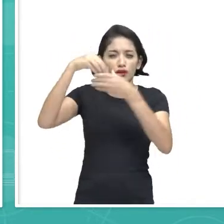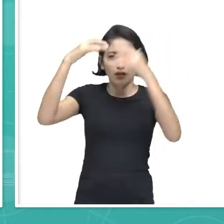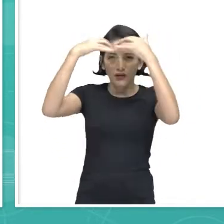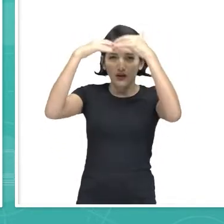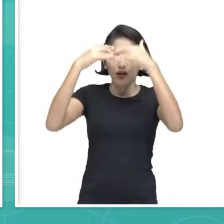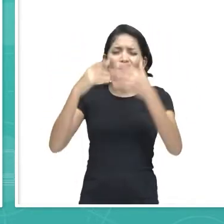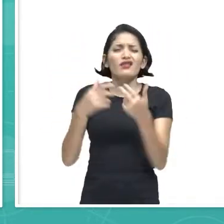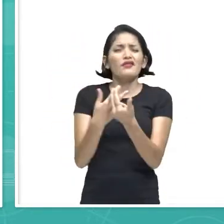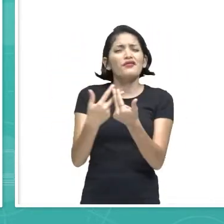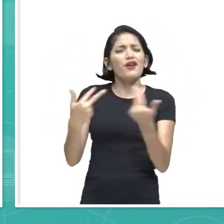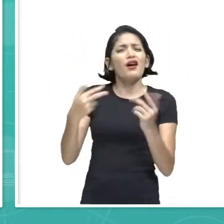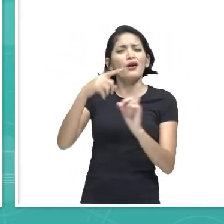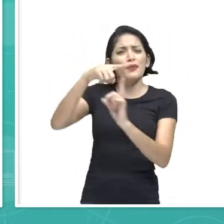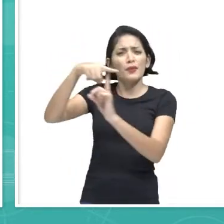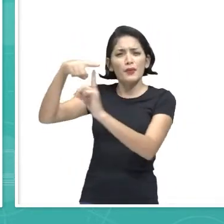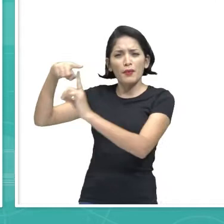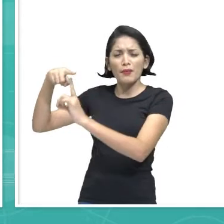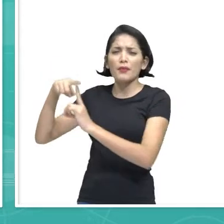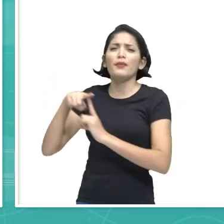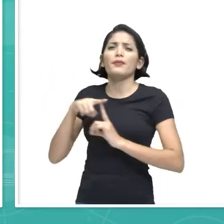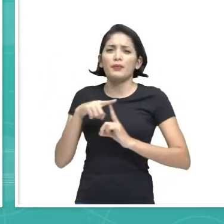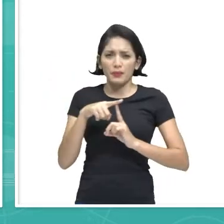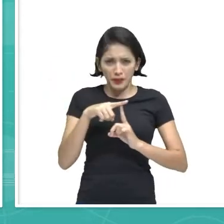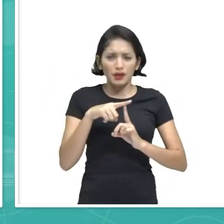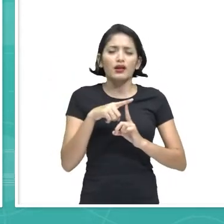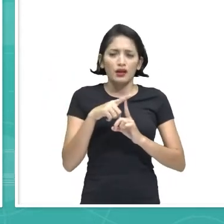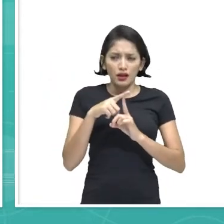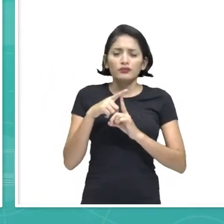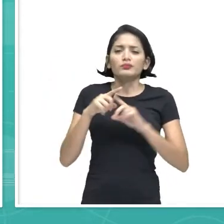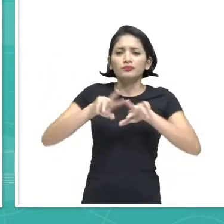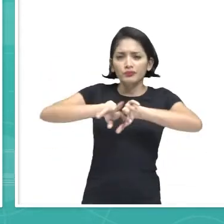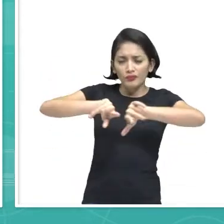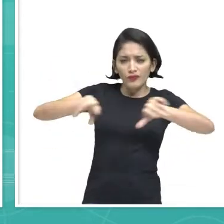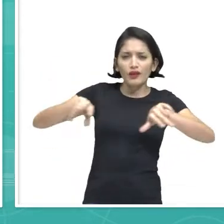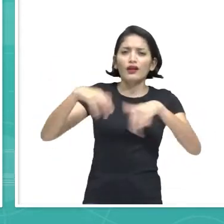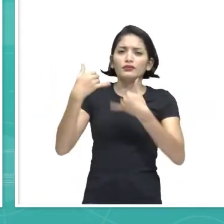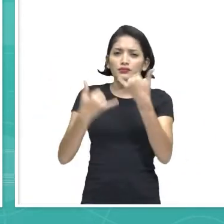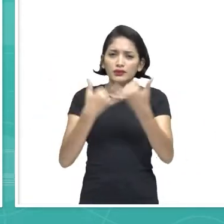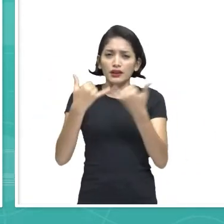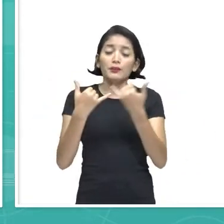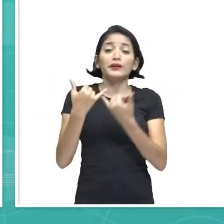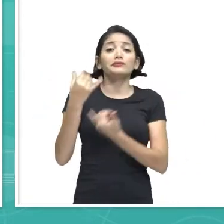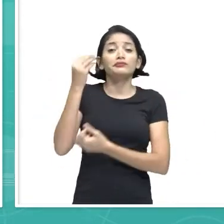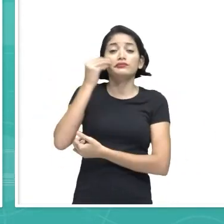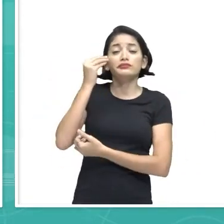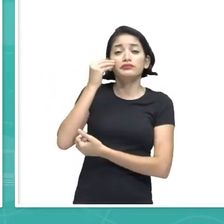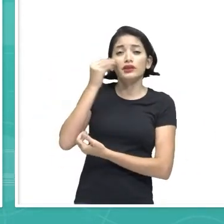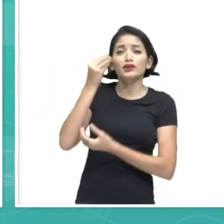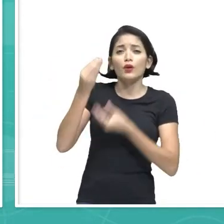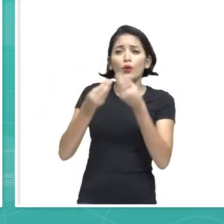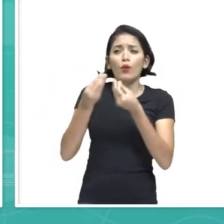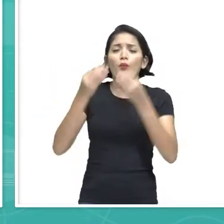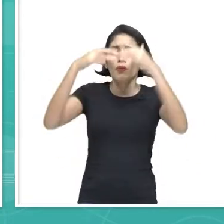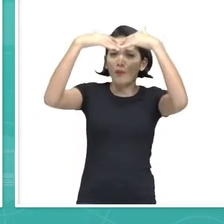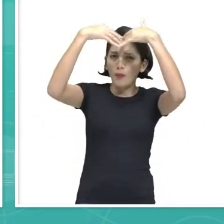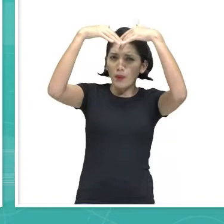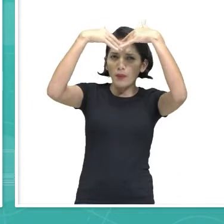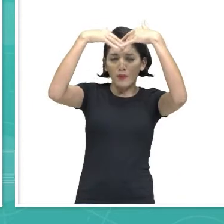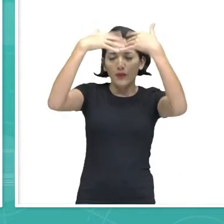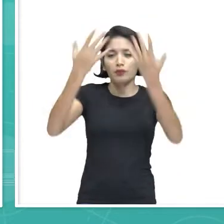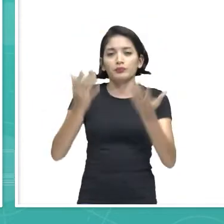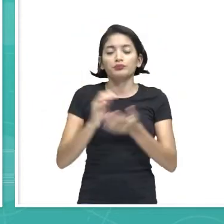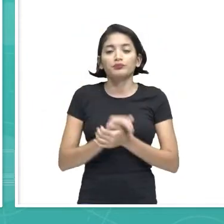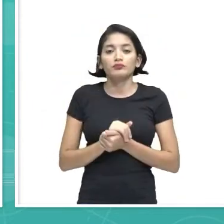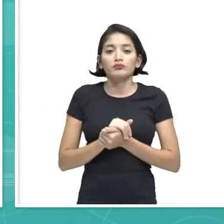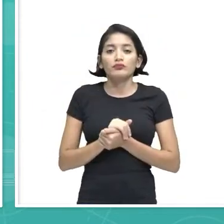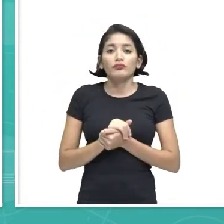contar com inúmeros atividades que a gente pode fazer aí para testar o nosso cérebro, para fazer com que ele trabalhe, desde